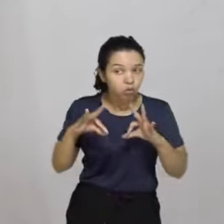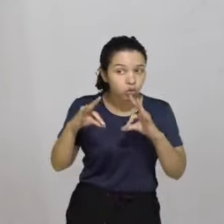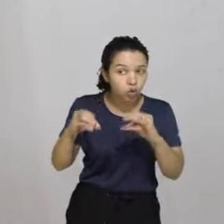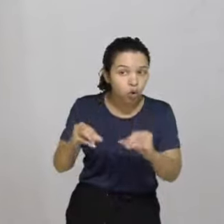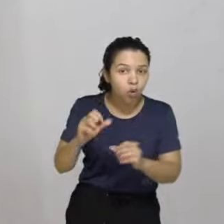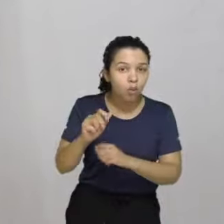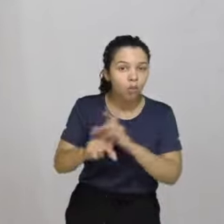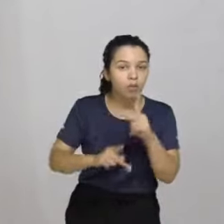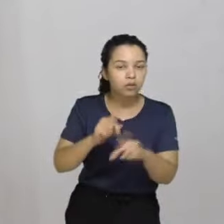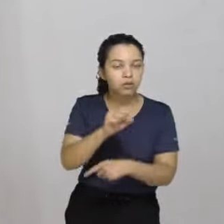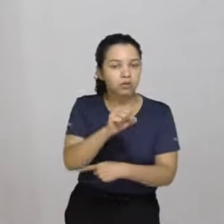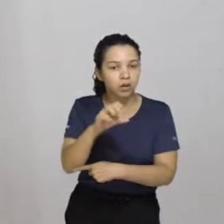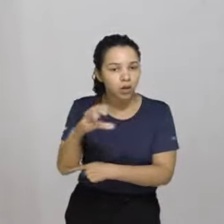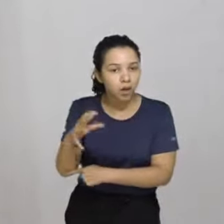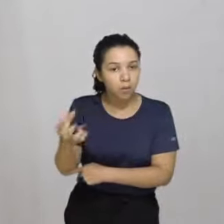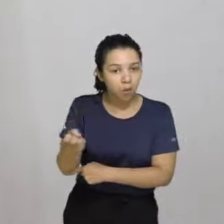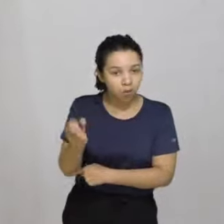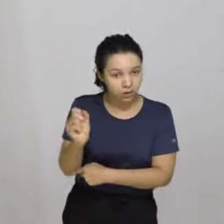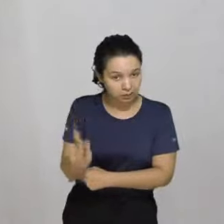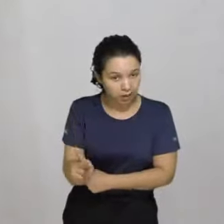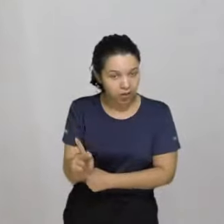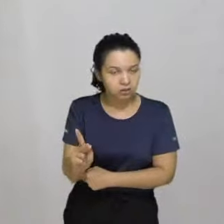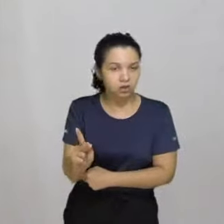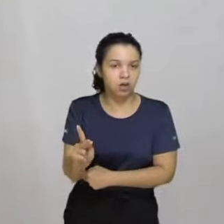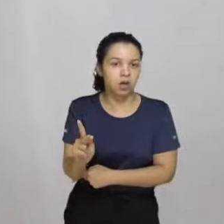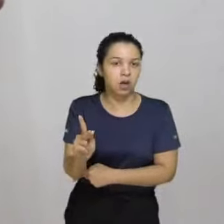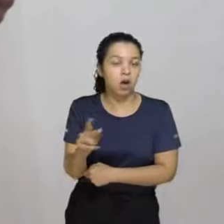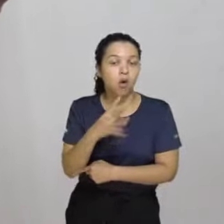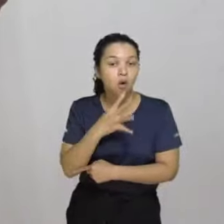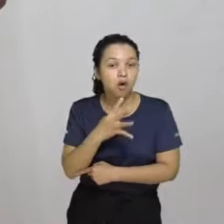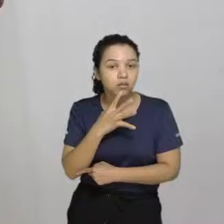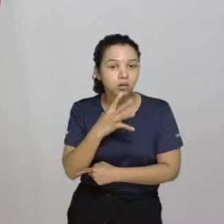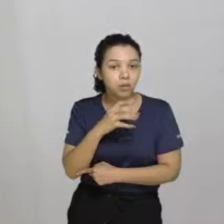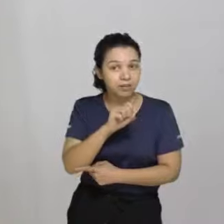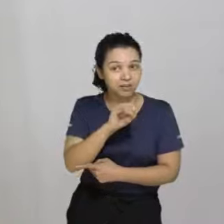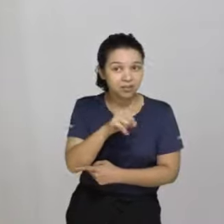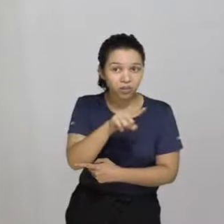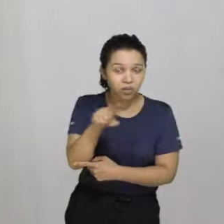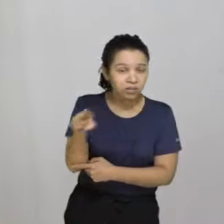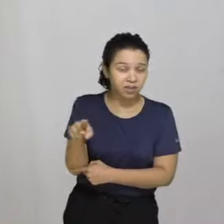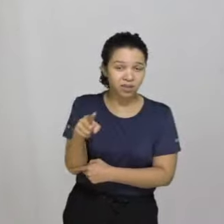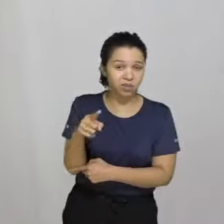do projeto. Agora, se vocês não permitirem, fica até difícil. Porque